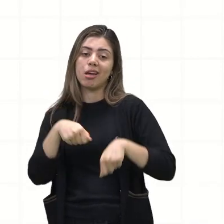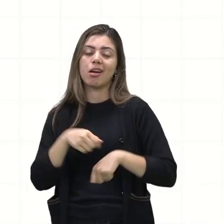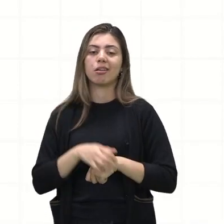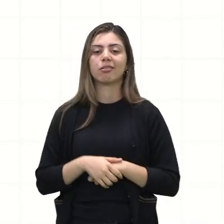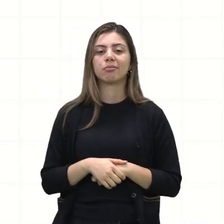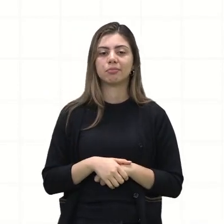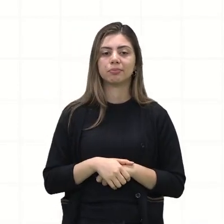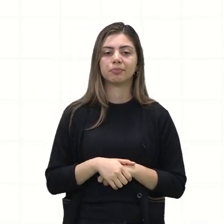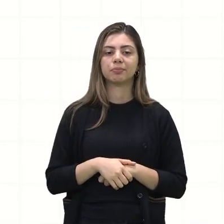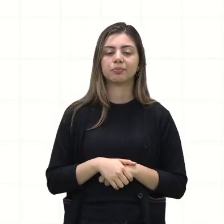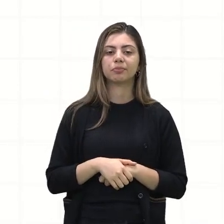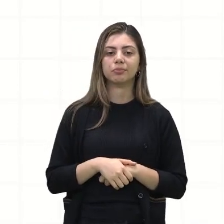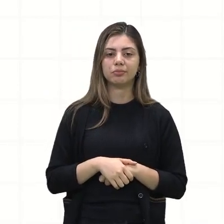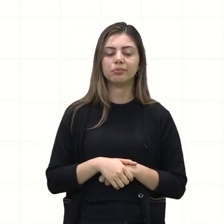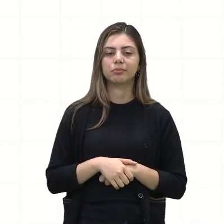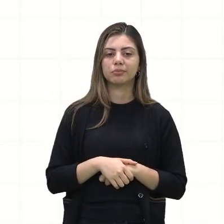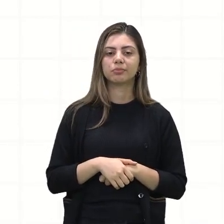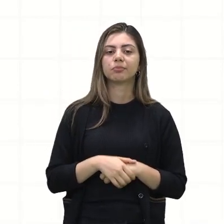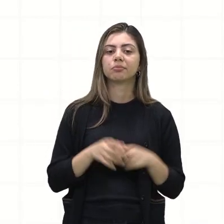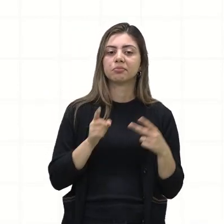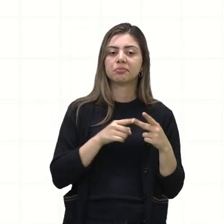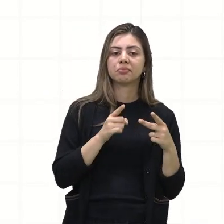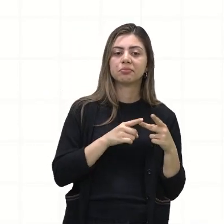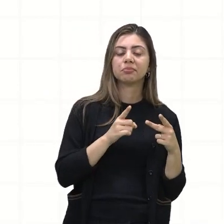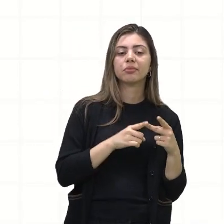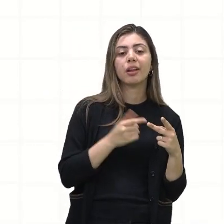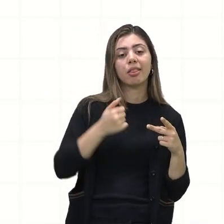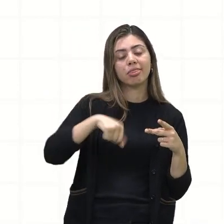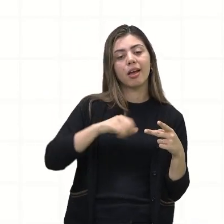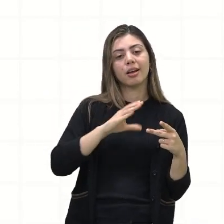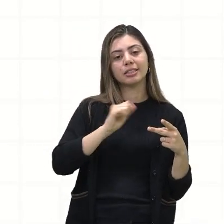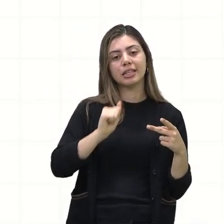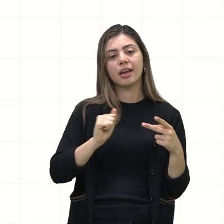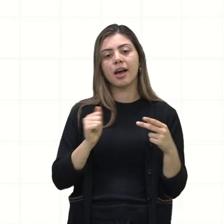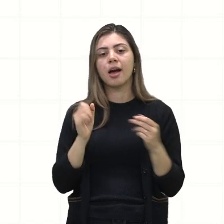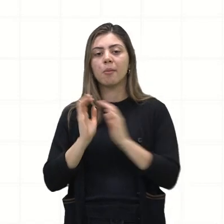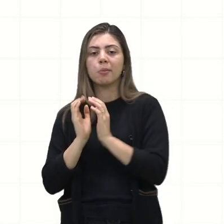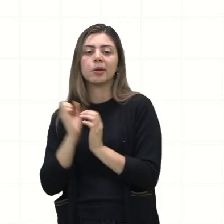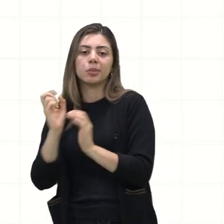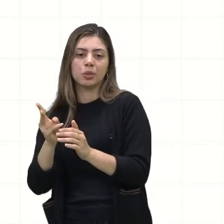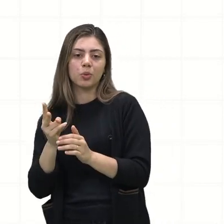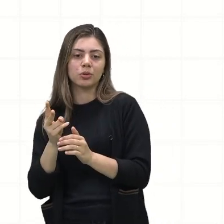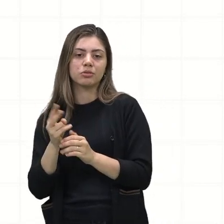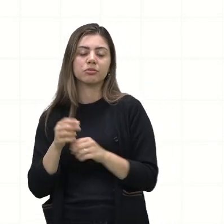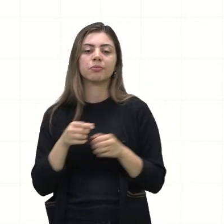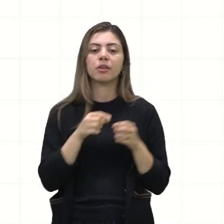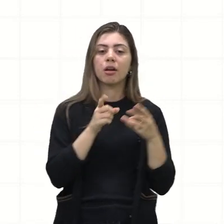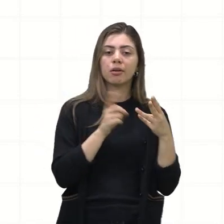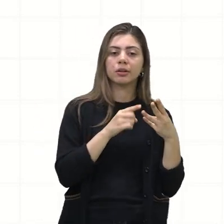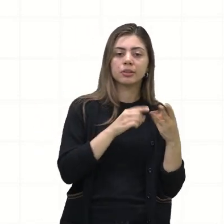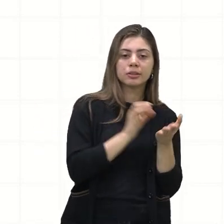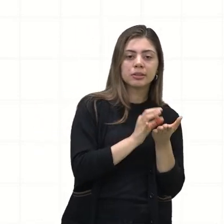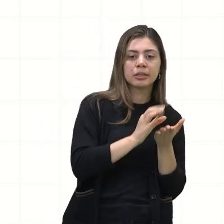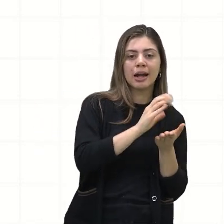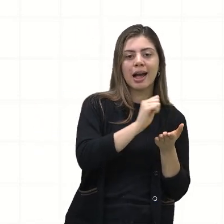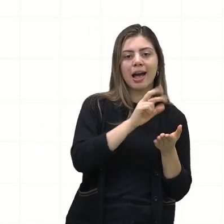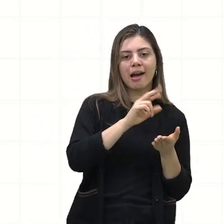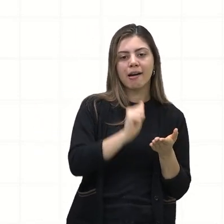Ó. Sai cara e a face 1. A cara e a face 2. Cara e a face